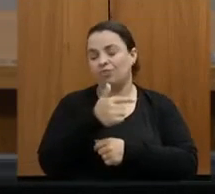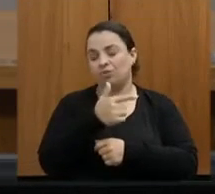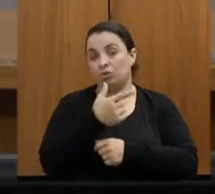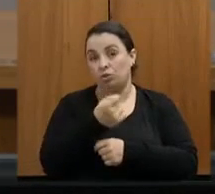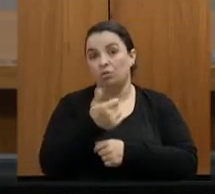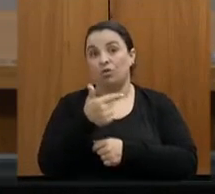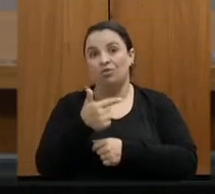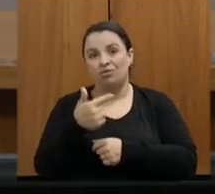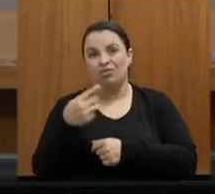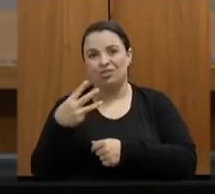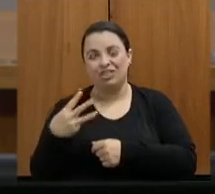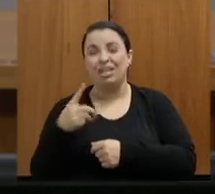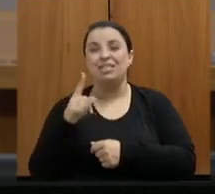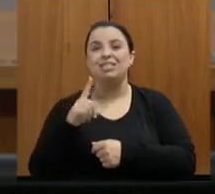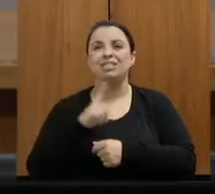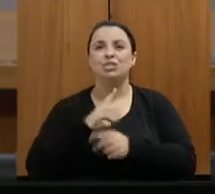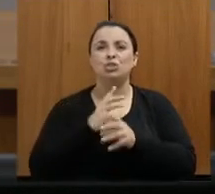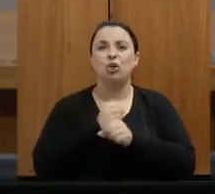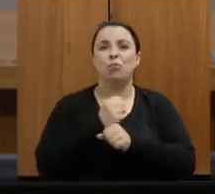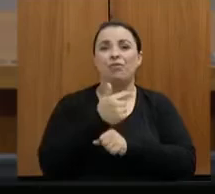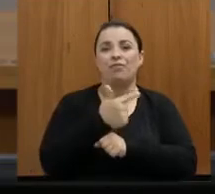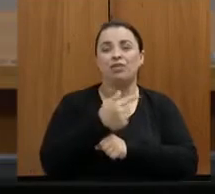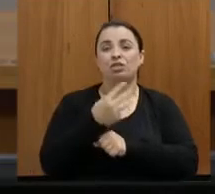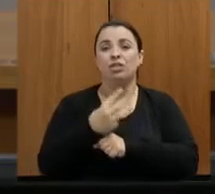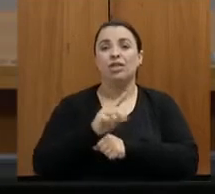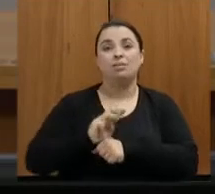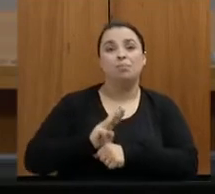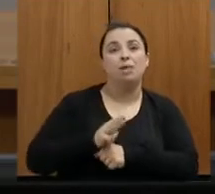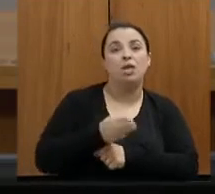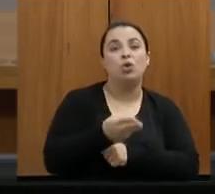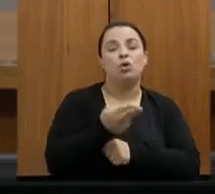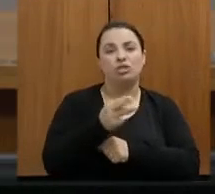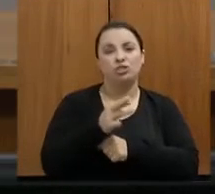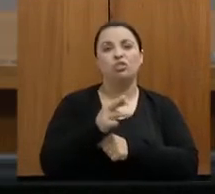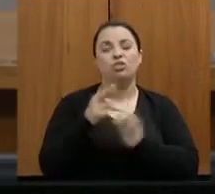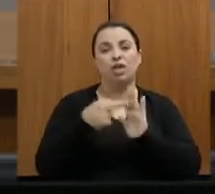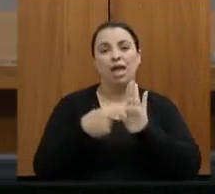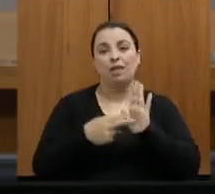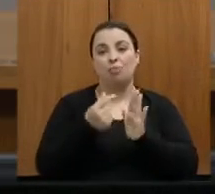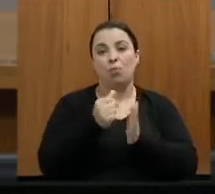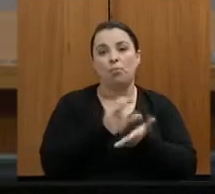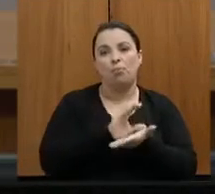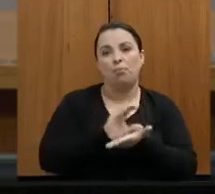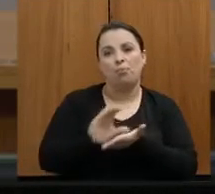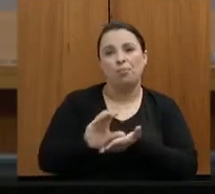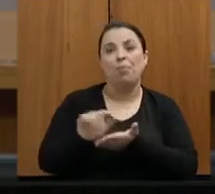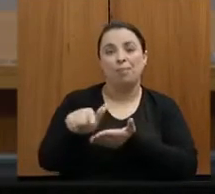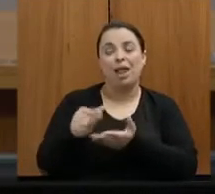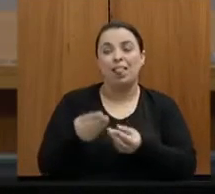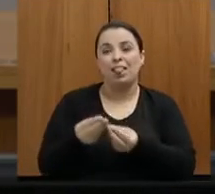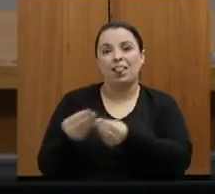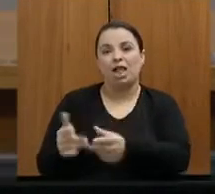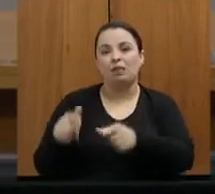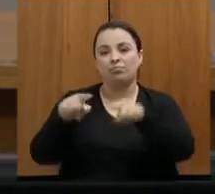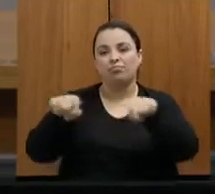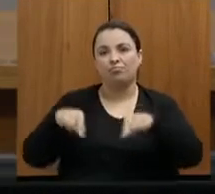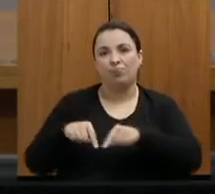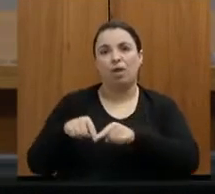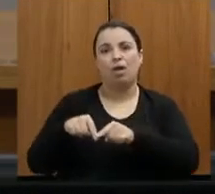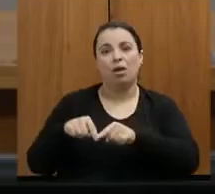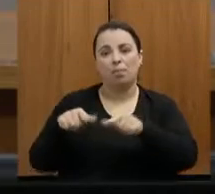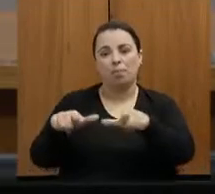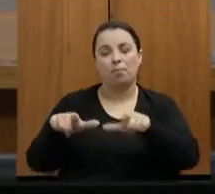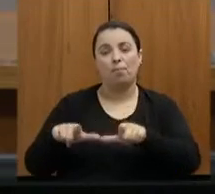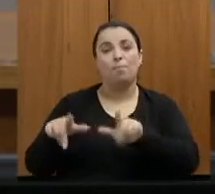de 20 milhões de reais em investimento para regularização fundiária urbana, seja por meio de convênios, seja por meio de execução